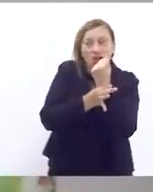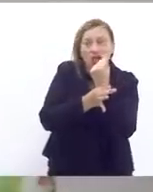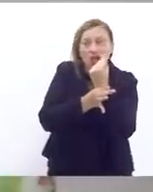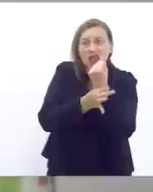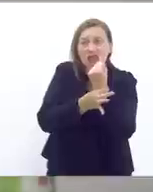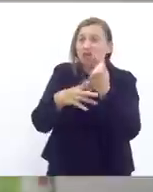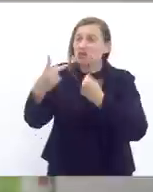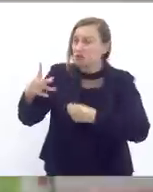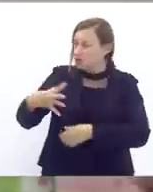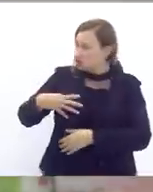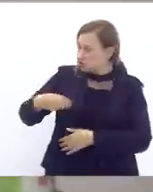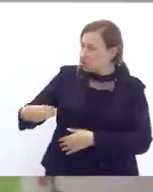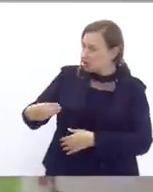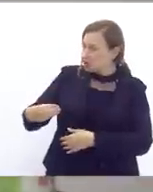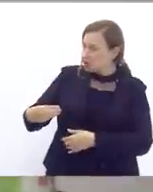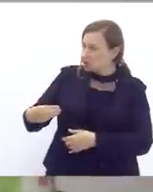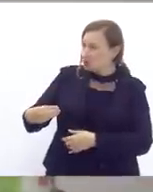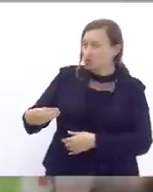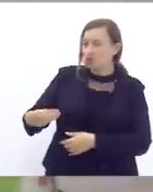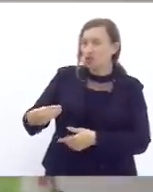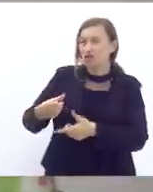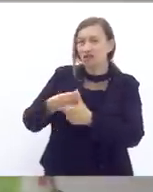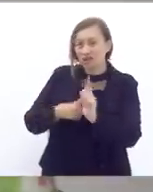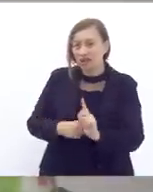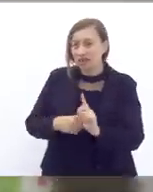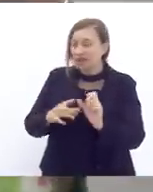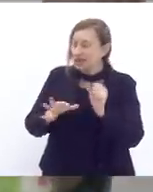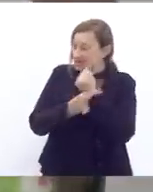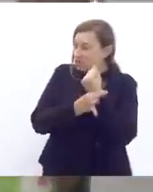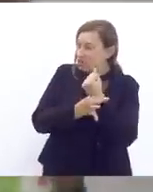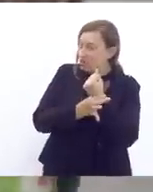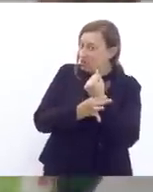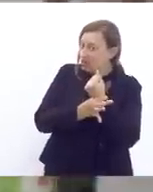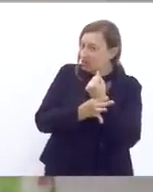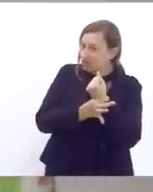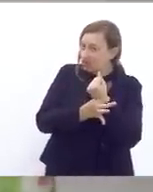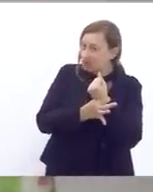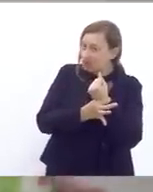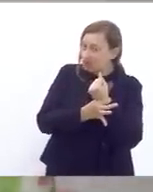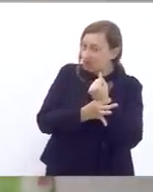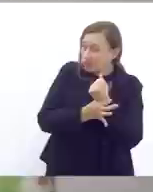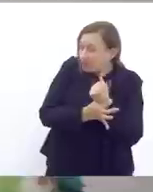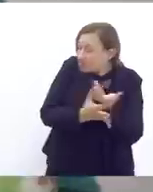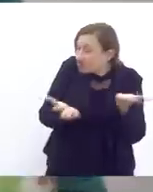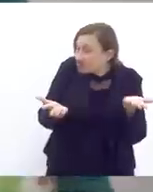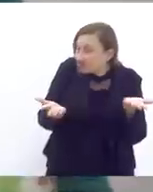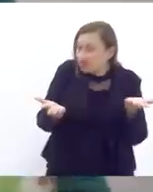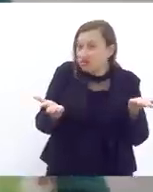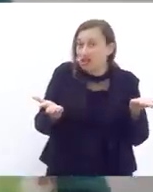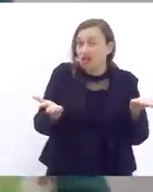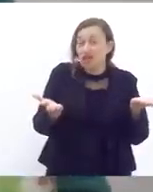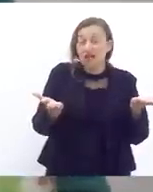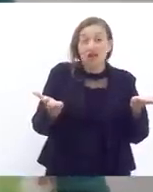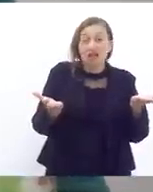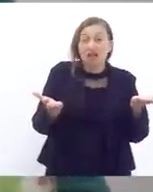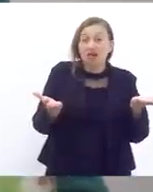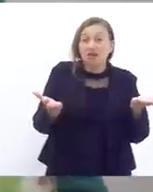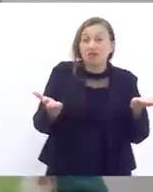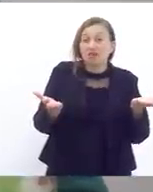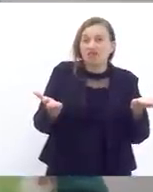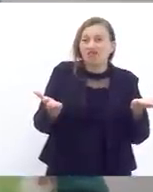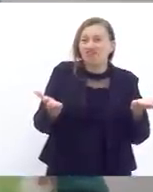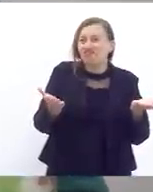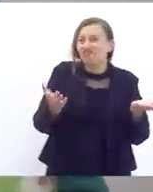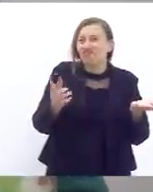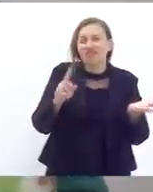seus dependentes Seguros né a segurança deixar Seguros que isso